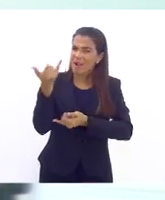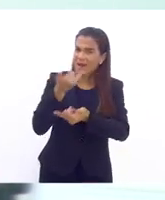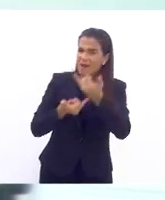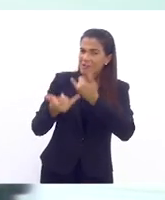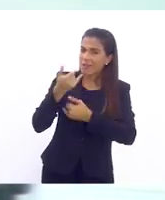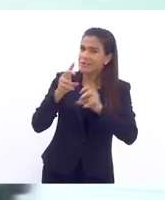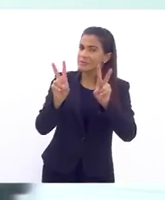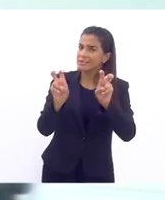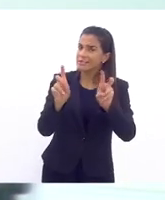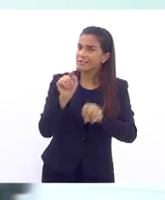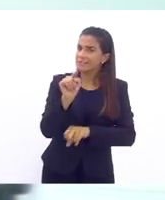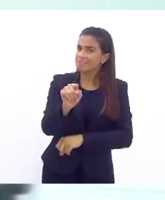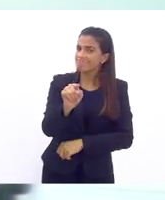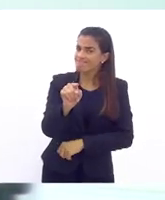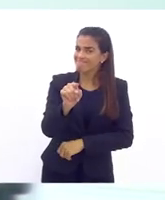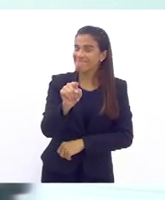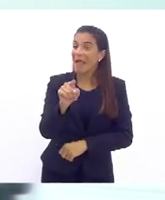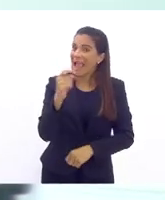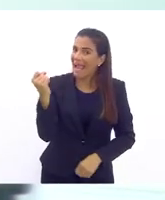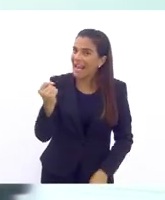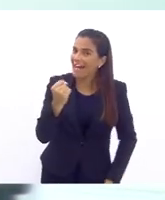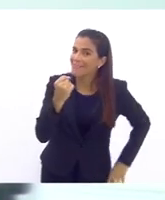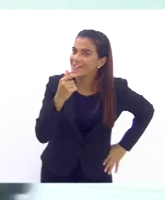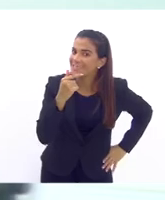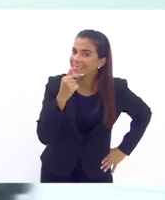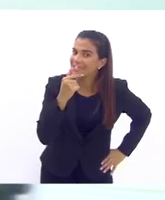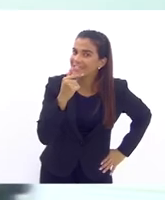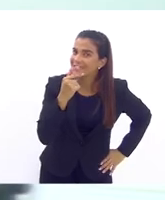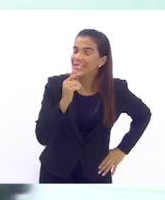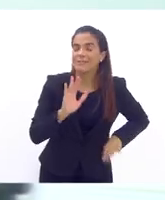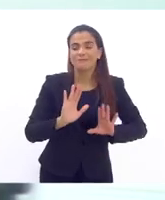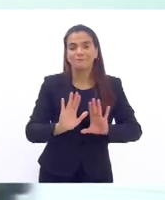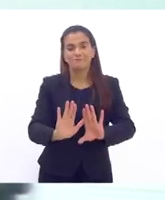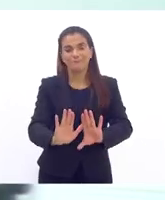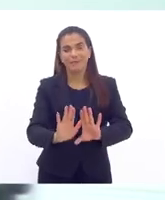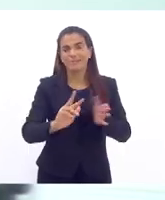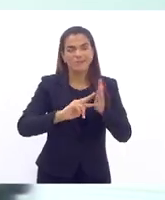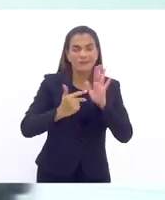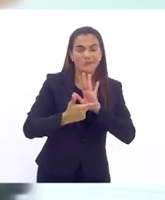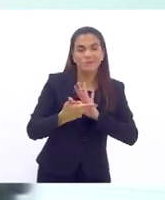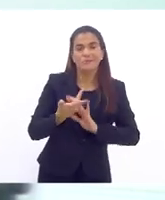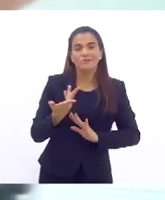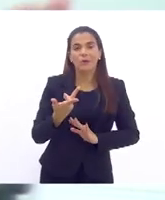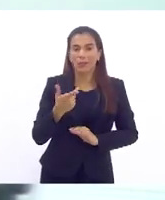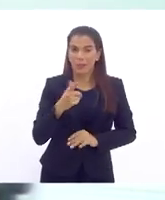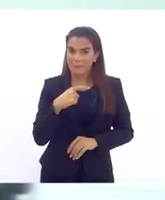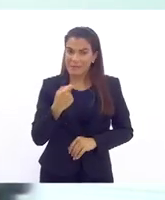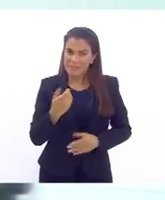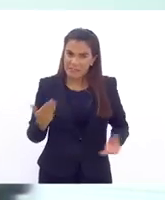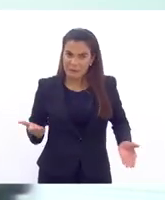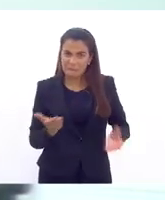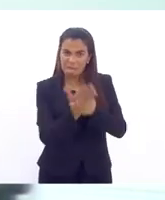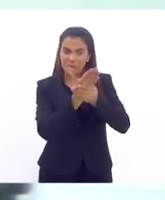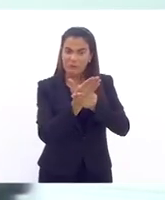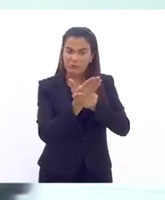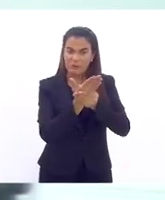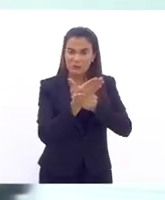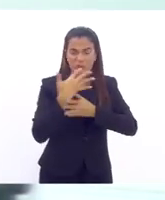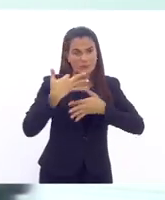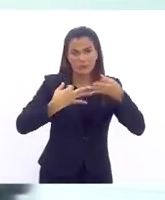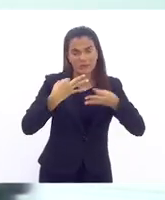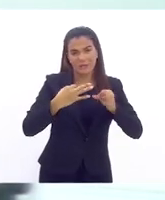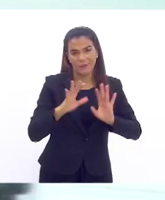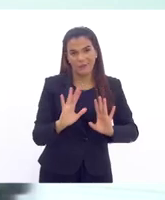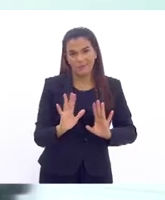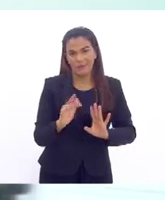questão é é muito grave mas o que não significa que tenha que haver uma ação judicial que eu estava aqui